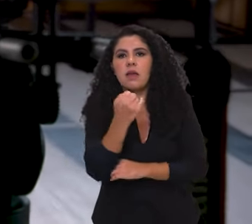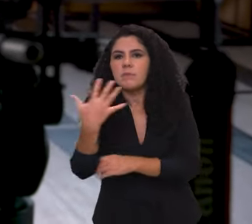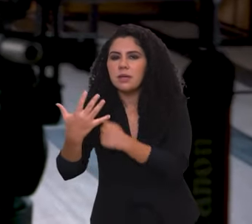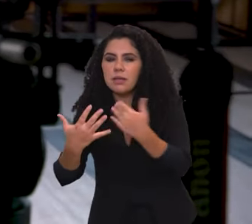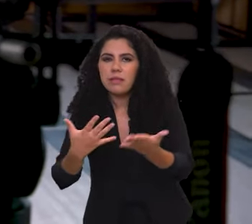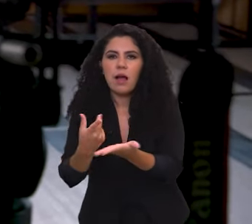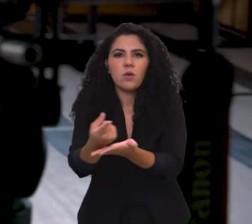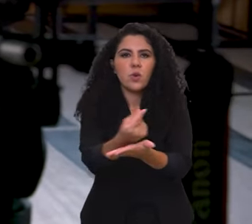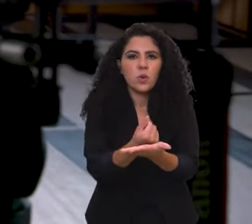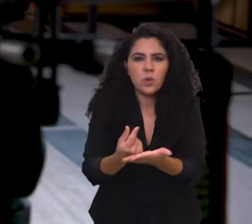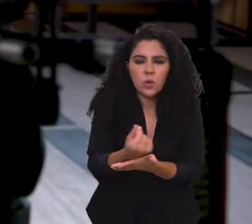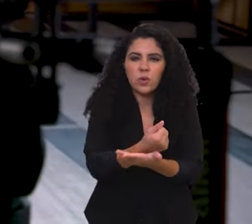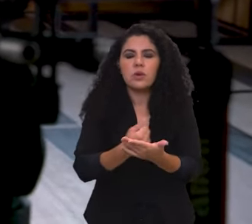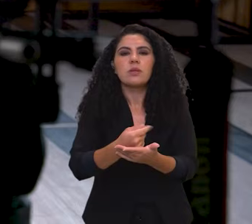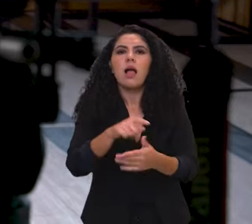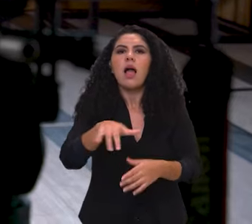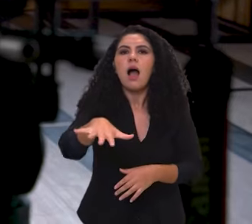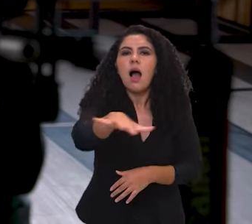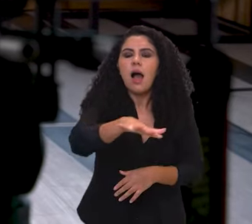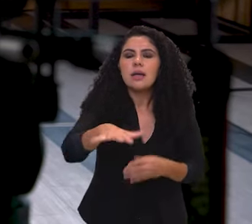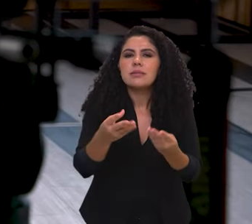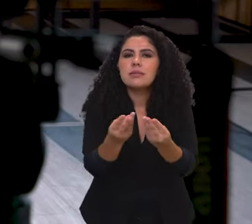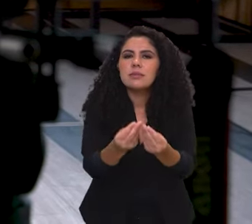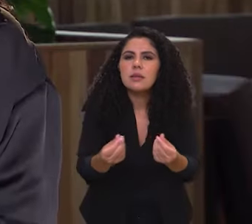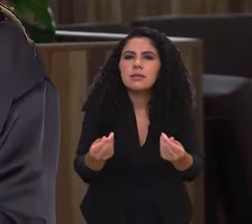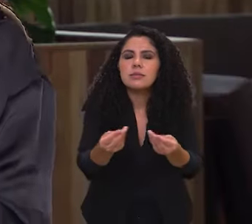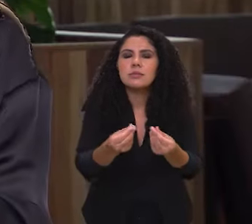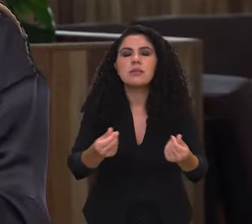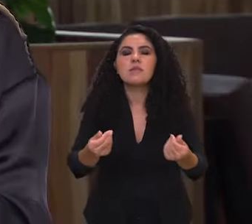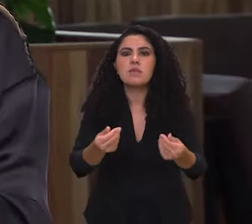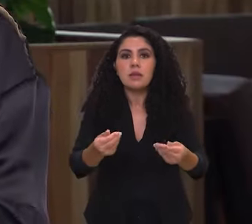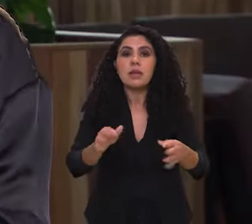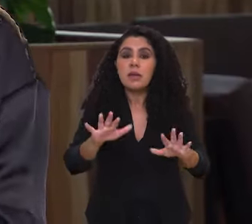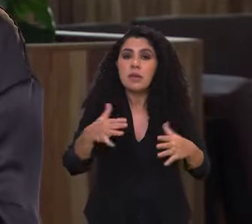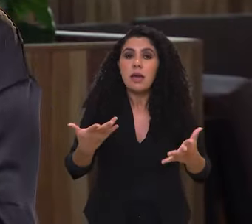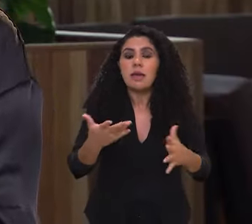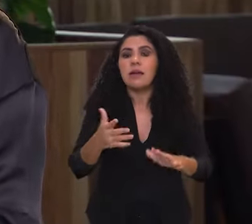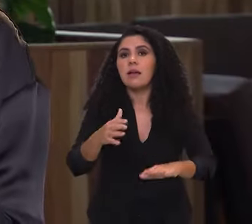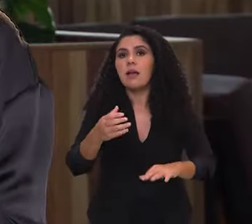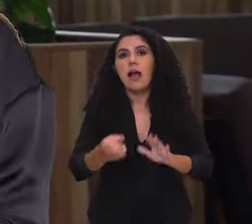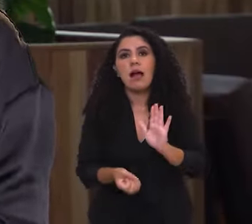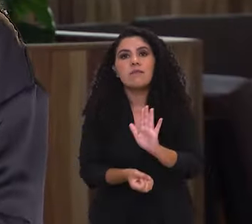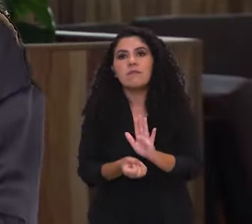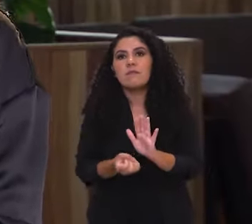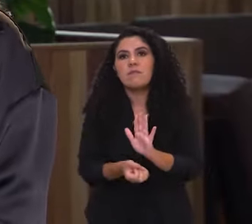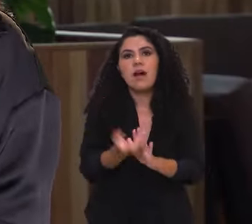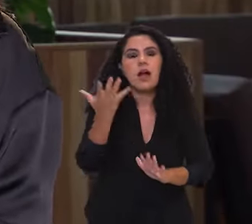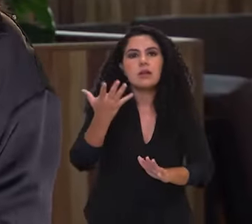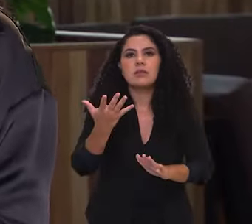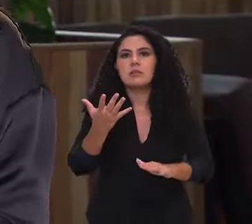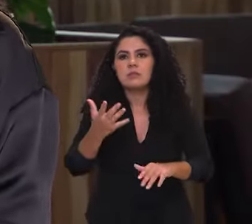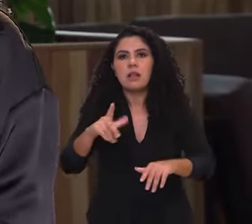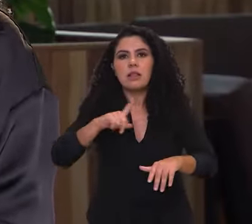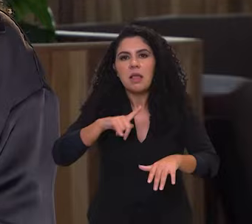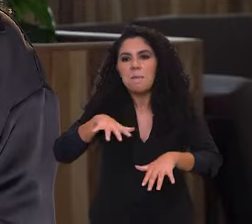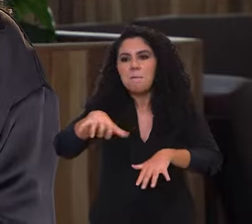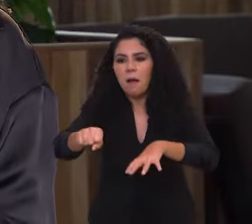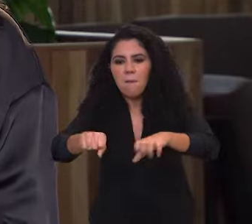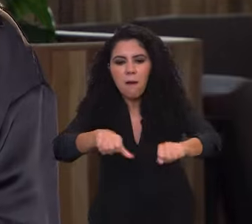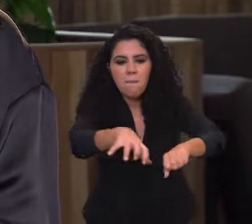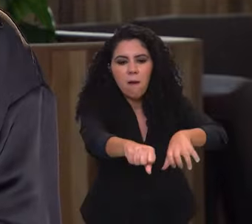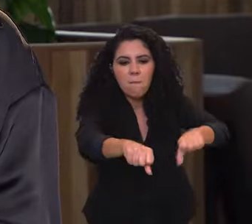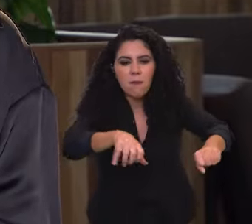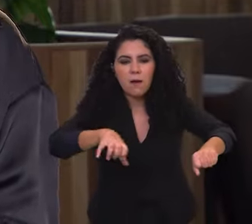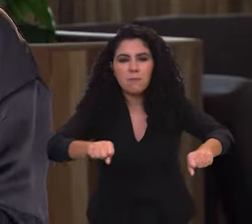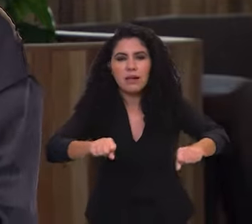termos econômicos. É uma região sensível ambientalmente e por isso mesmo, muitas vezes, compor grandes porções territoriais demarcadas. E a